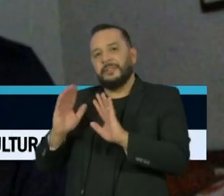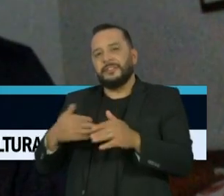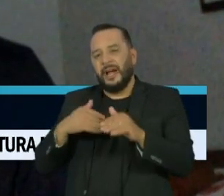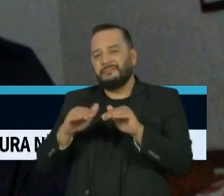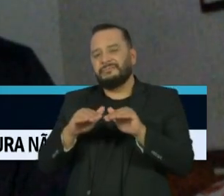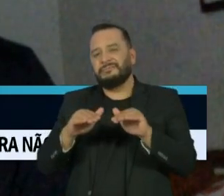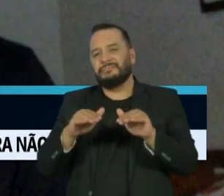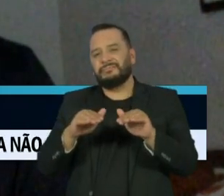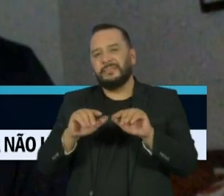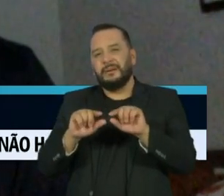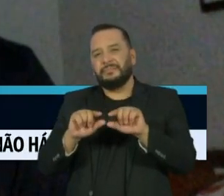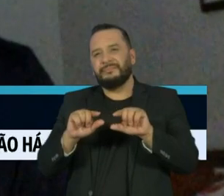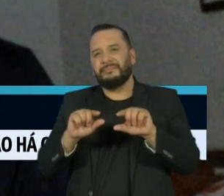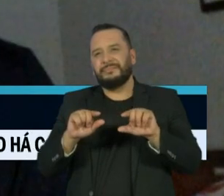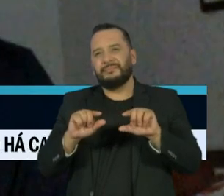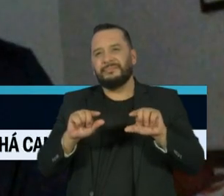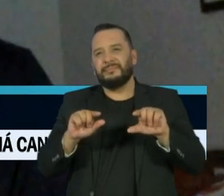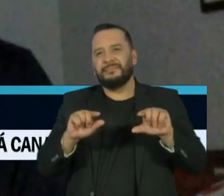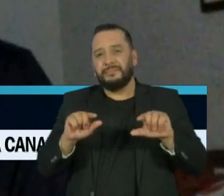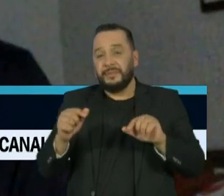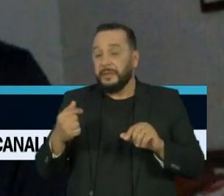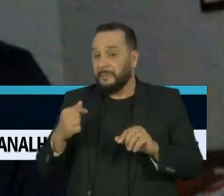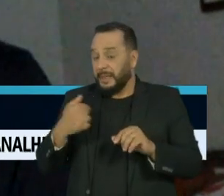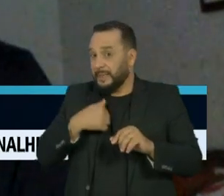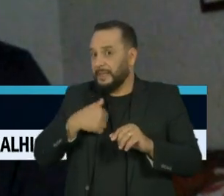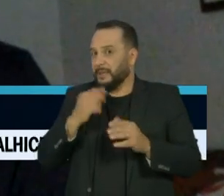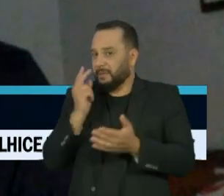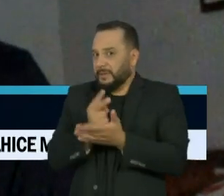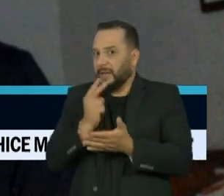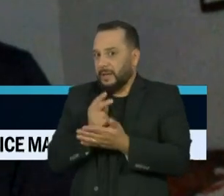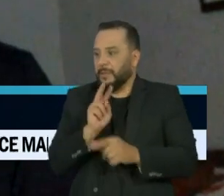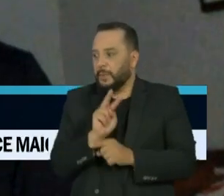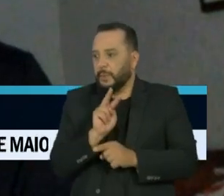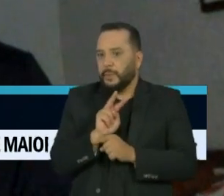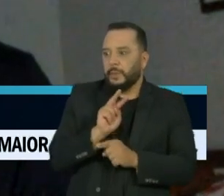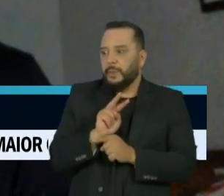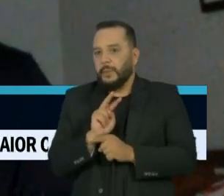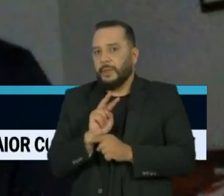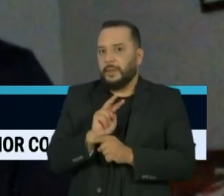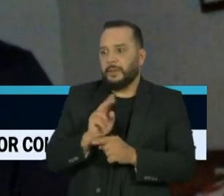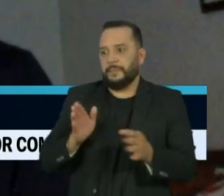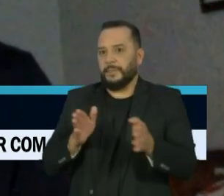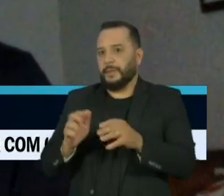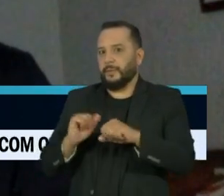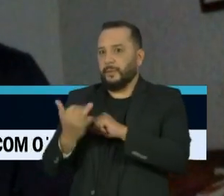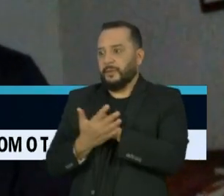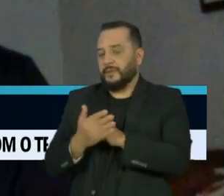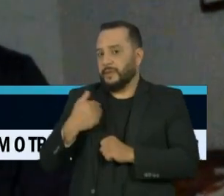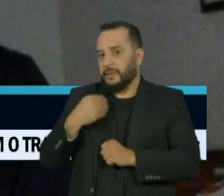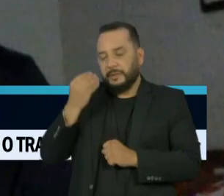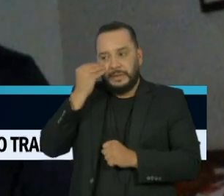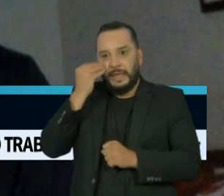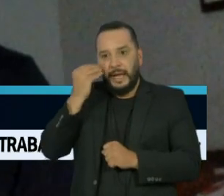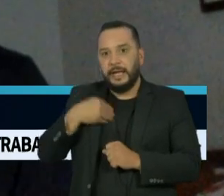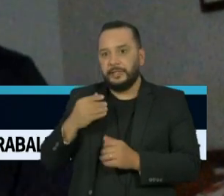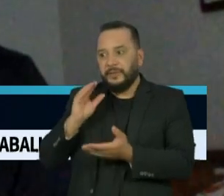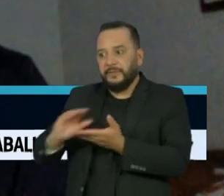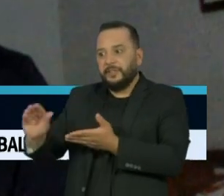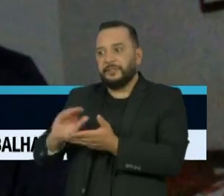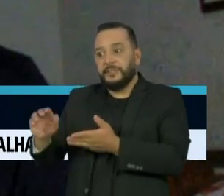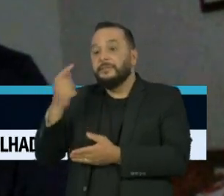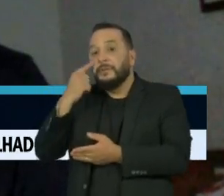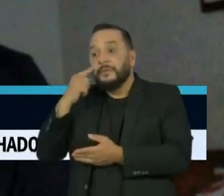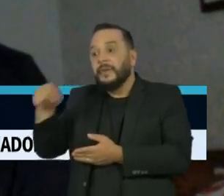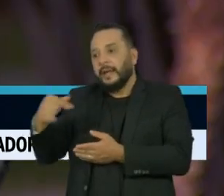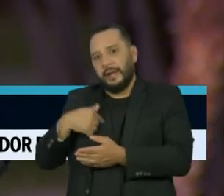mas sempre fui muito conservador nesse ponto, e aí, principalmente na pandemia eu falei, não, vamos fazer o teste, que acho que é o que dá para fazer agora e